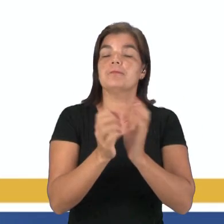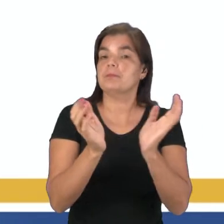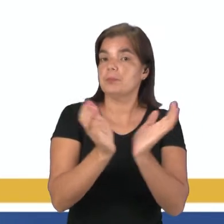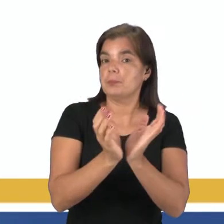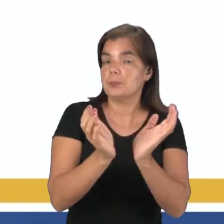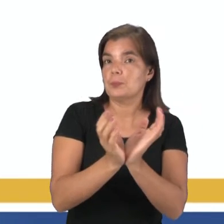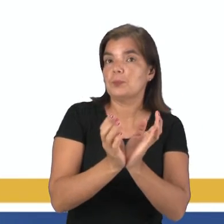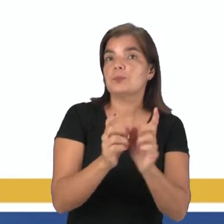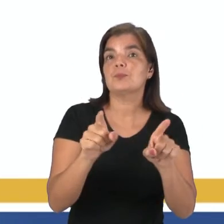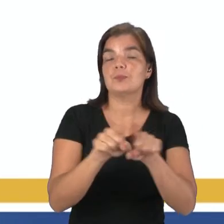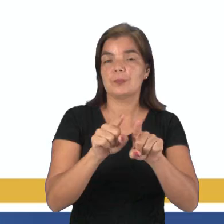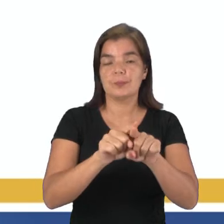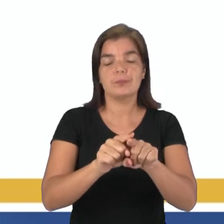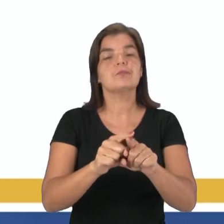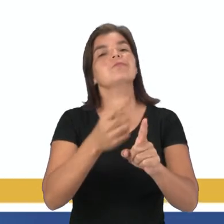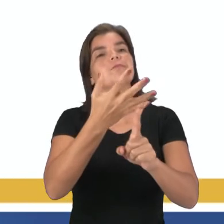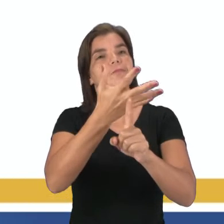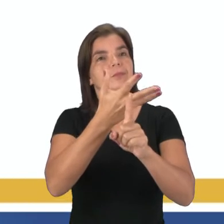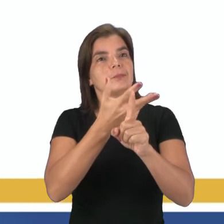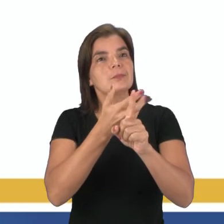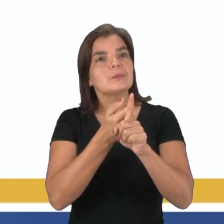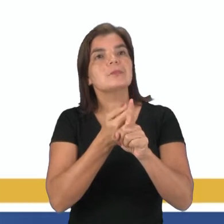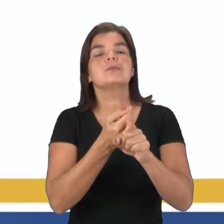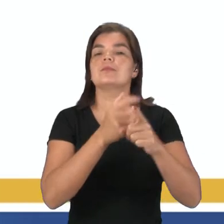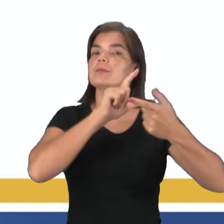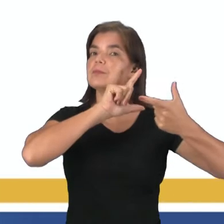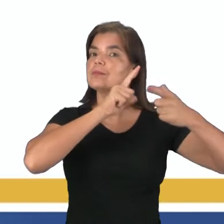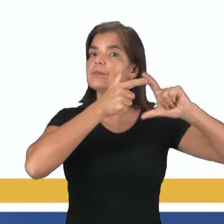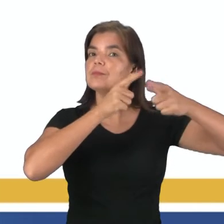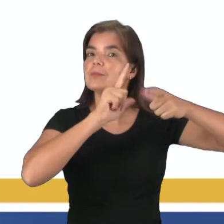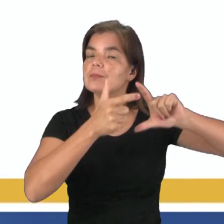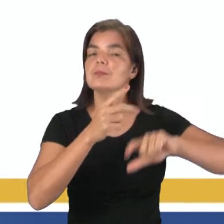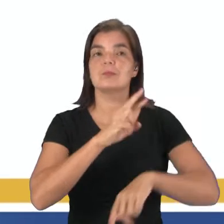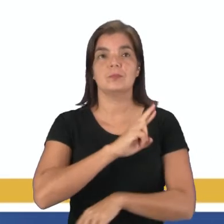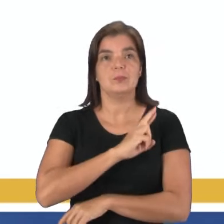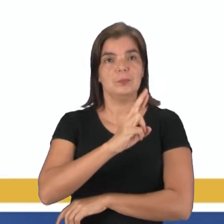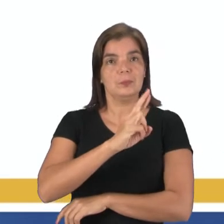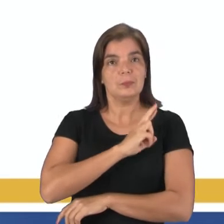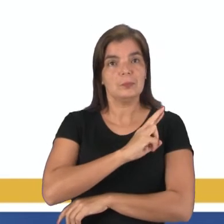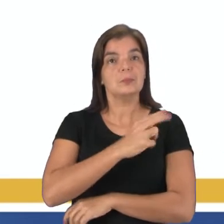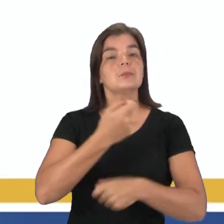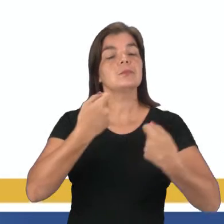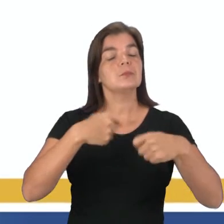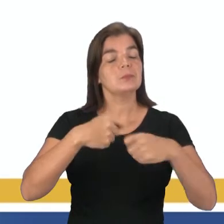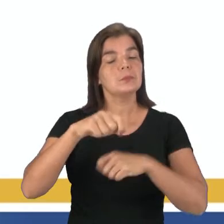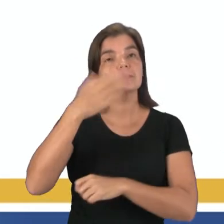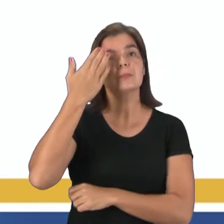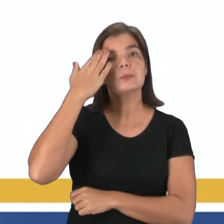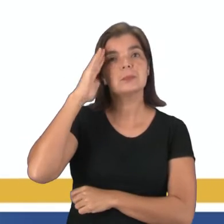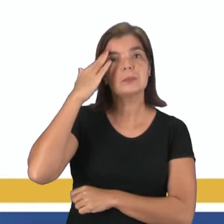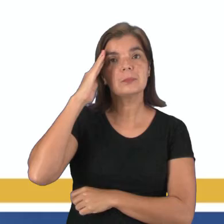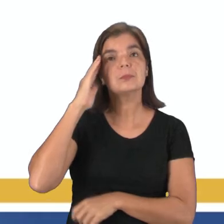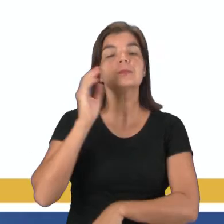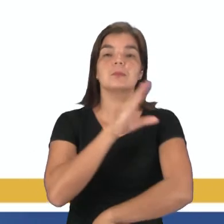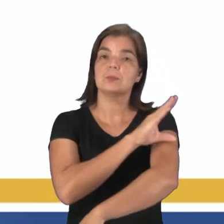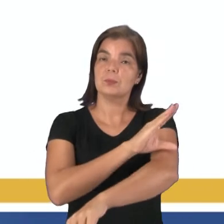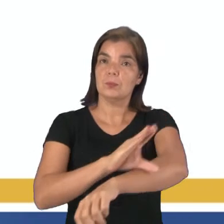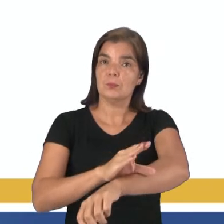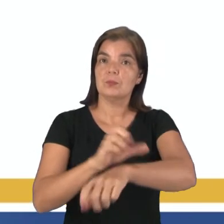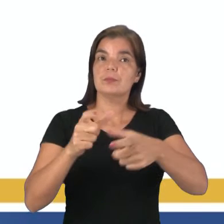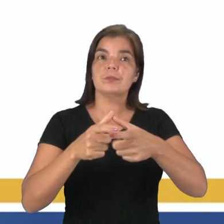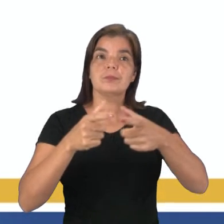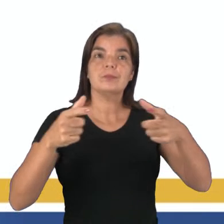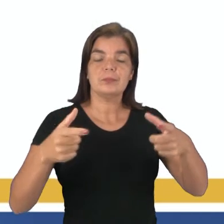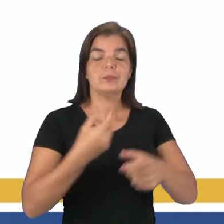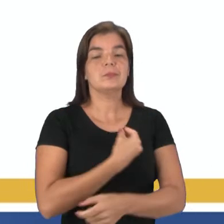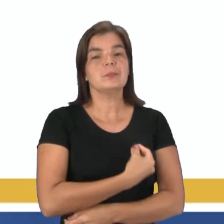e grupos em sociedade, para além de um conjunto de práticas artísticas, tradições ou crenças religiosas,